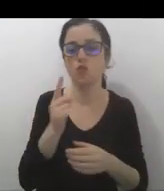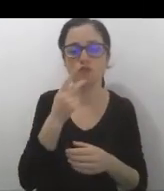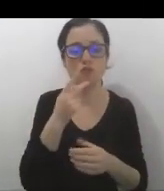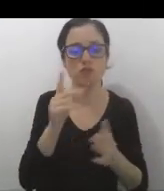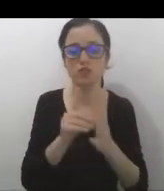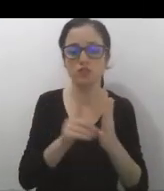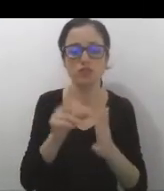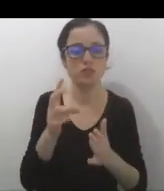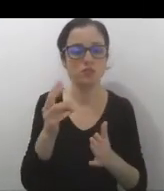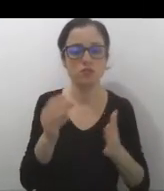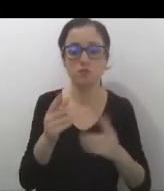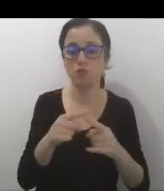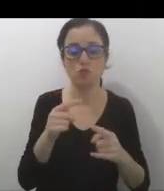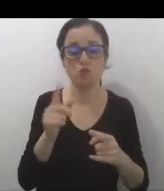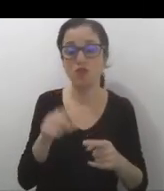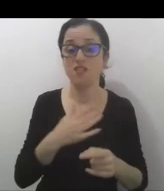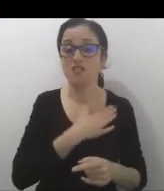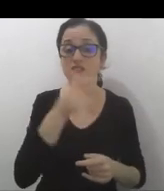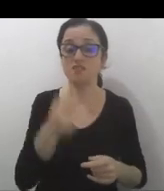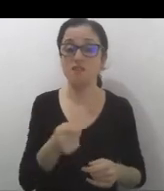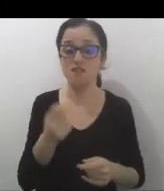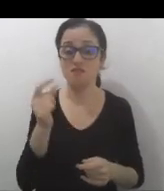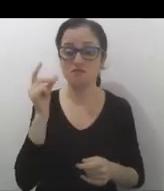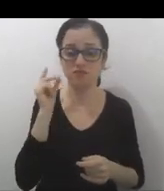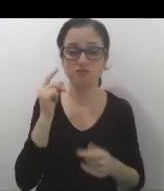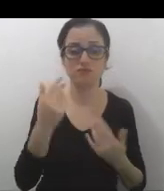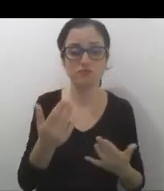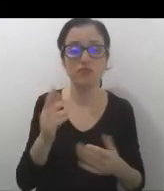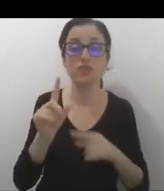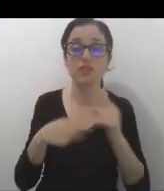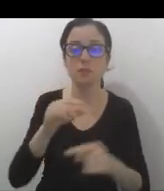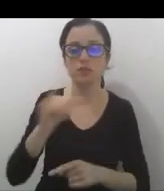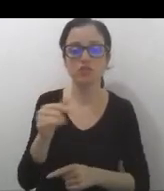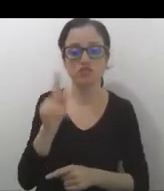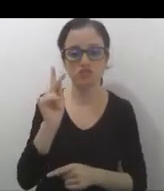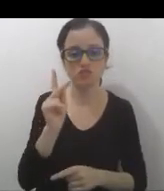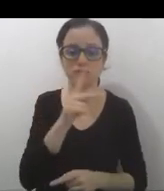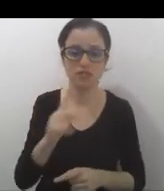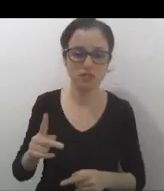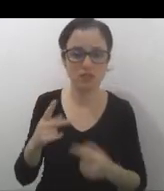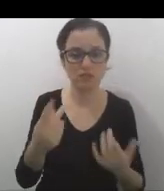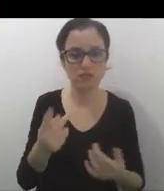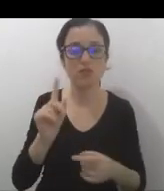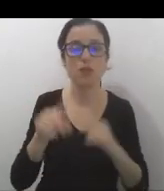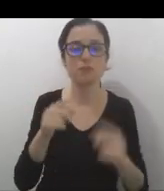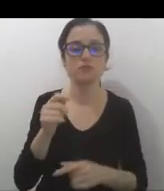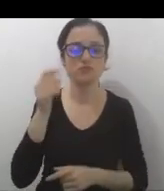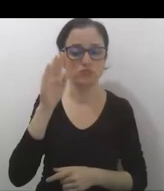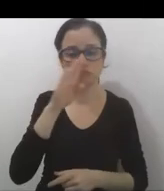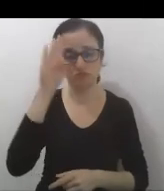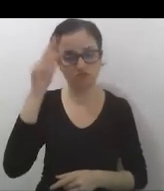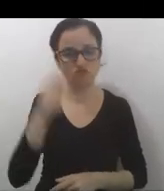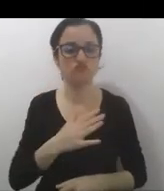regime militar continuou no processo de crescimento da industrialização no Brasil. Isso aí, a partir de Fernando